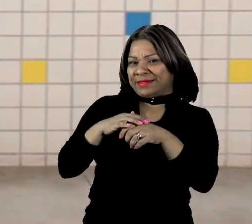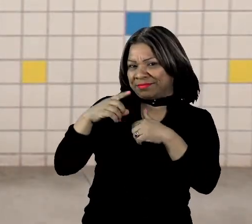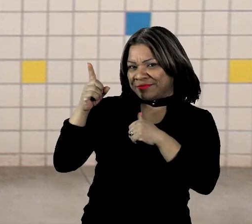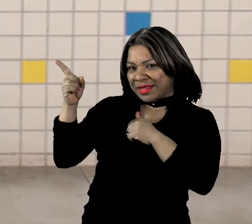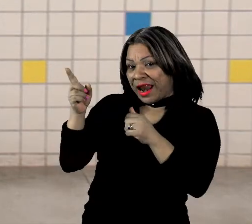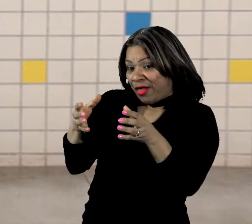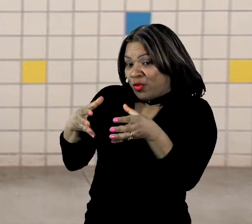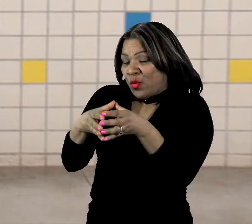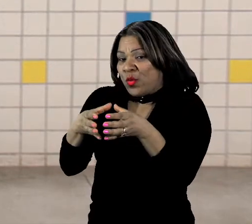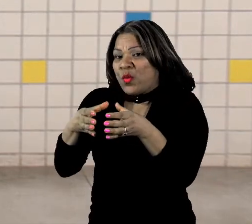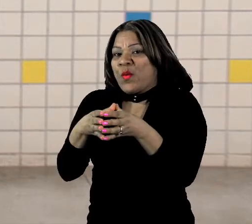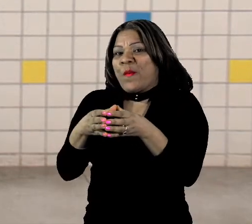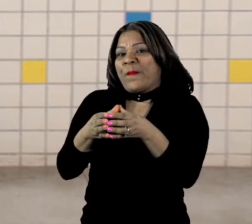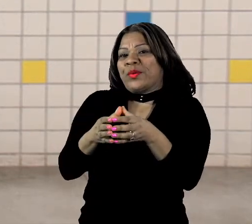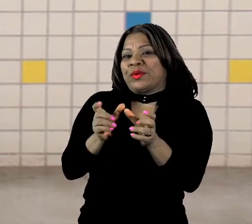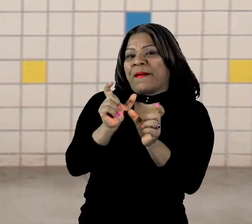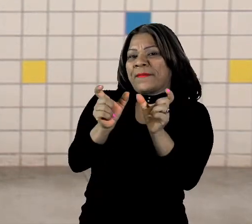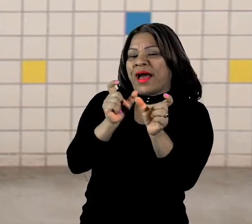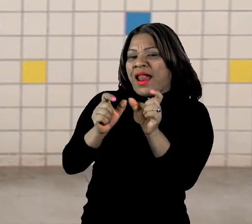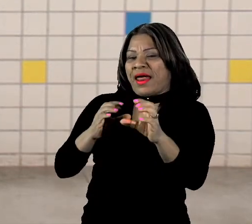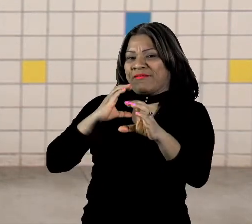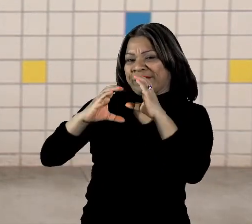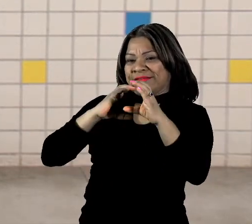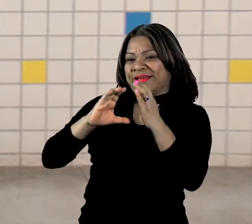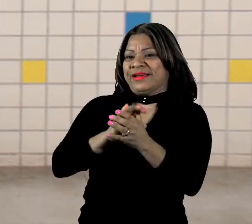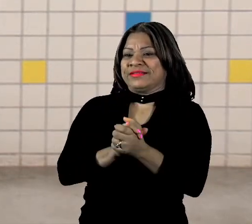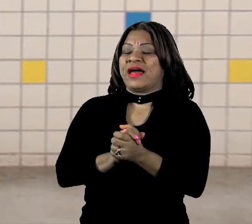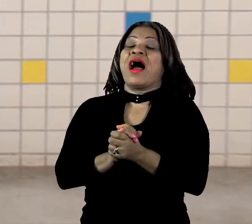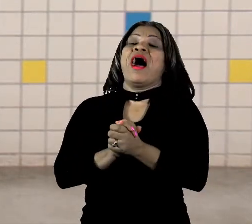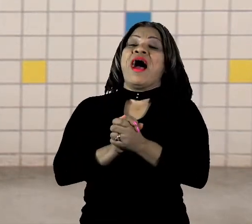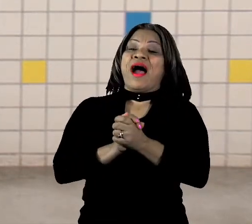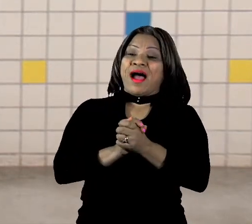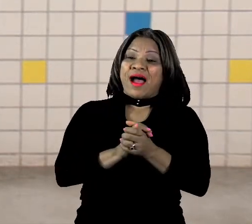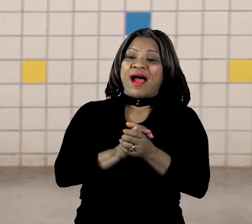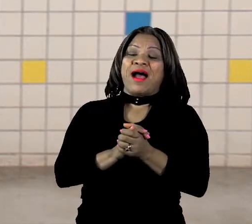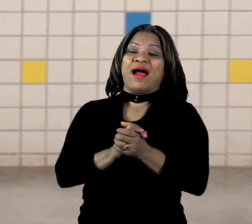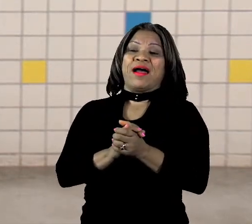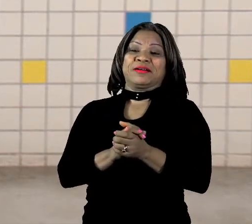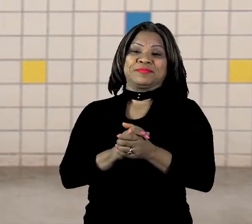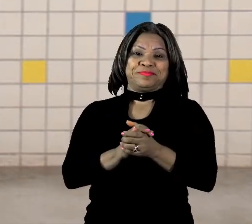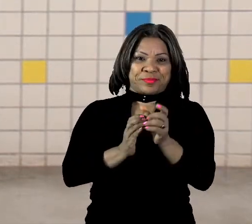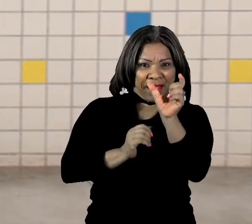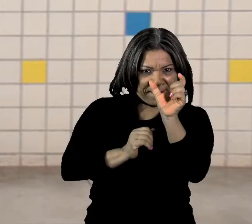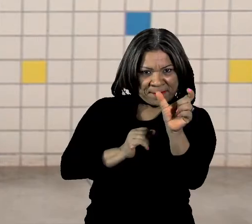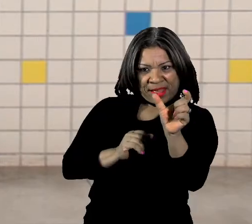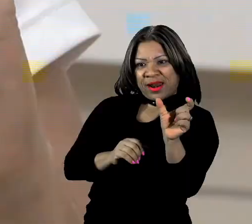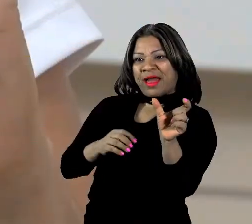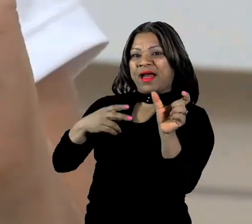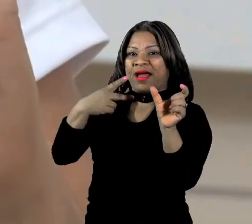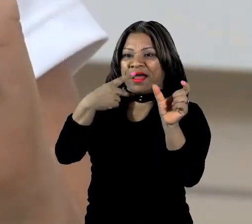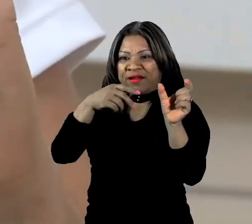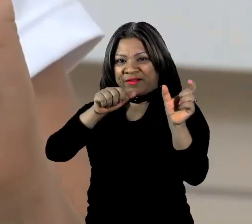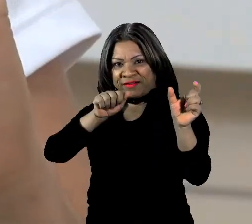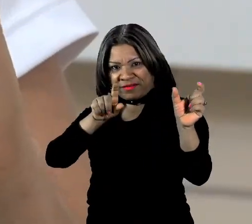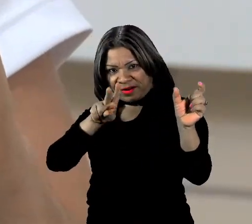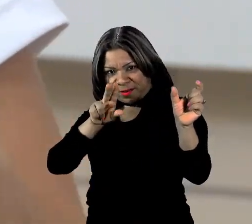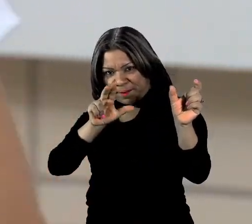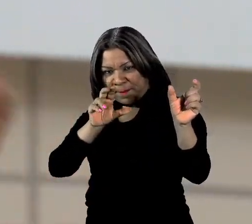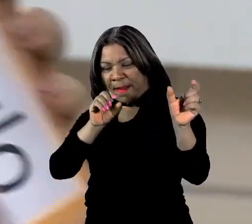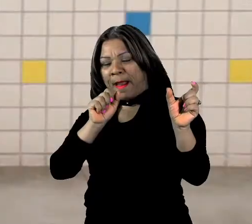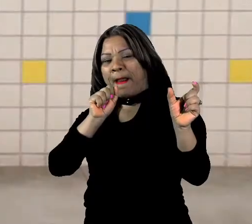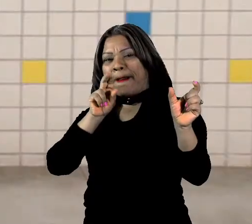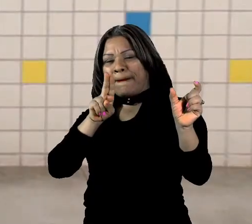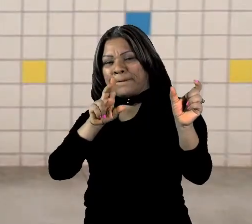A palavra Paulo, moleza também, não é? Eu acabei de falar que era o entrevistado lá da primeira